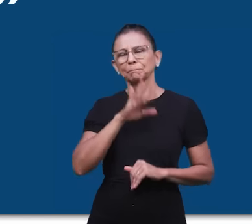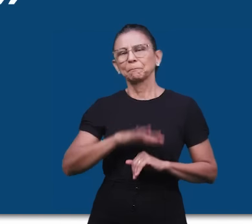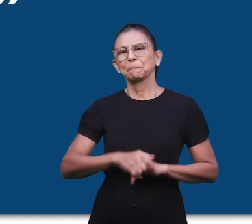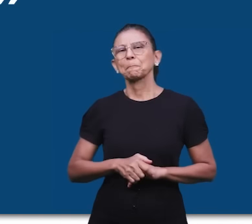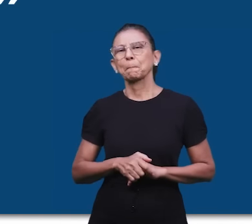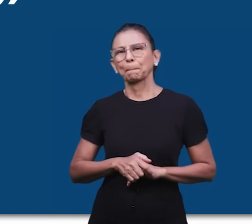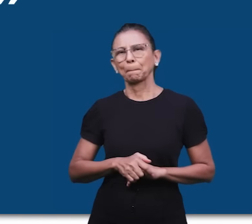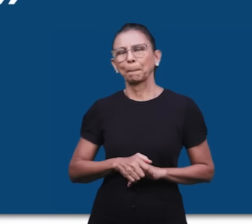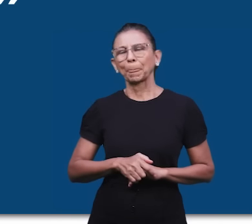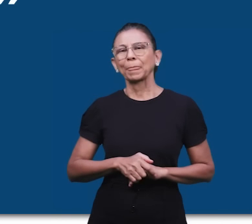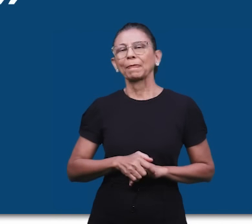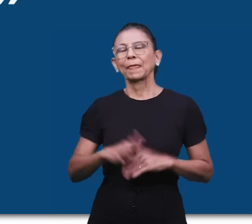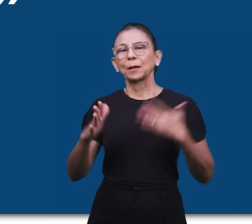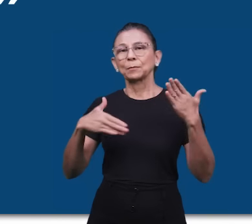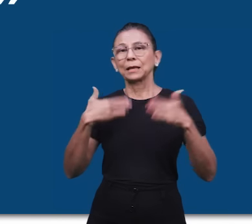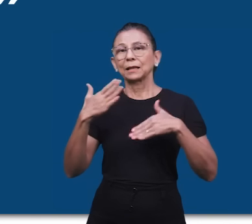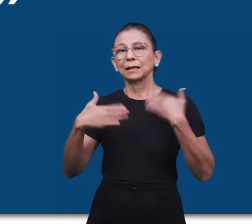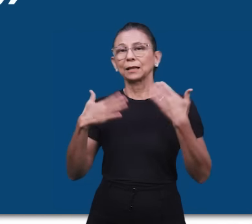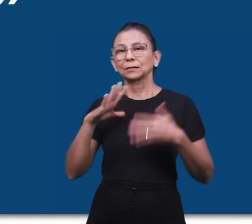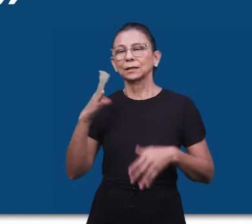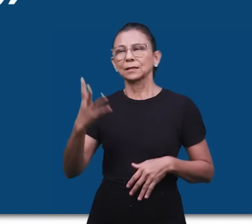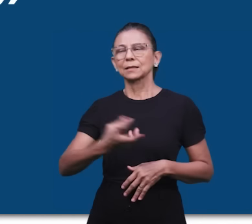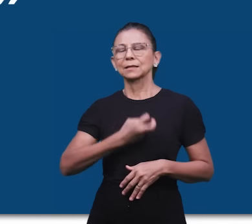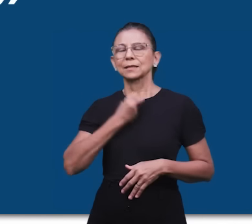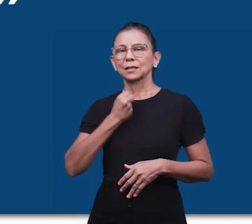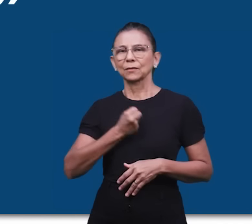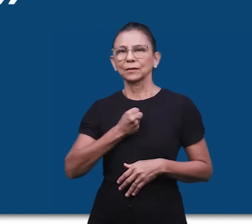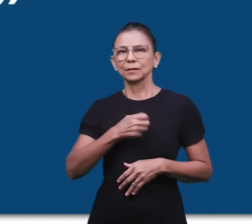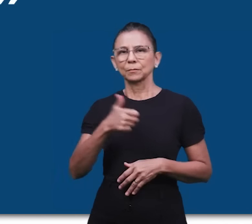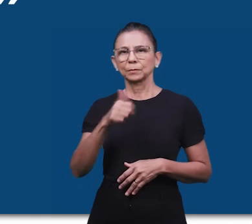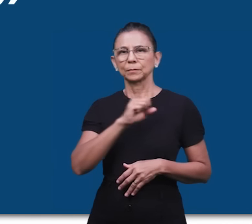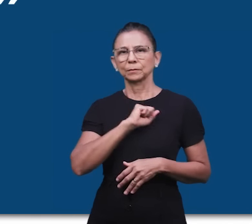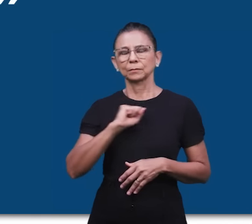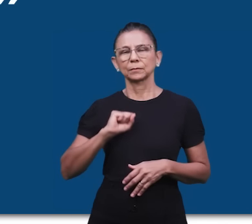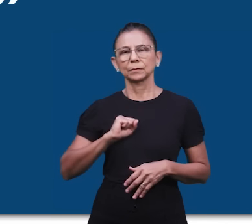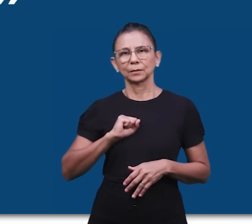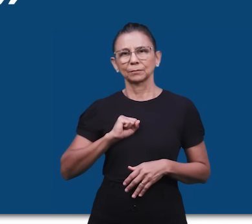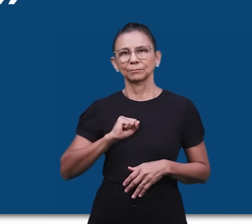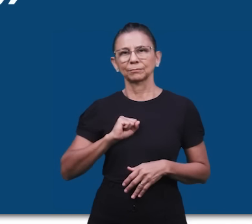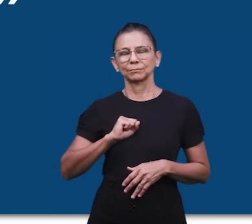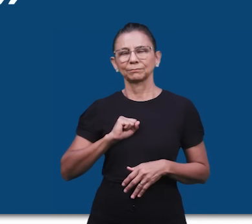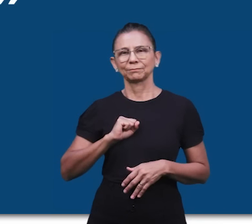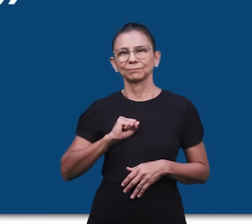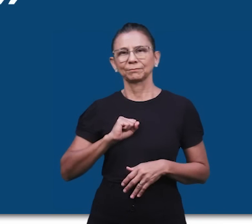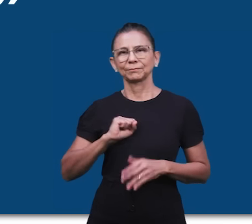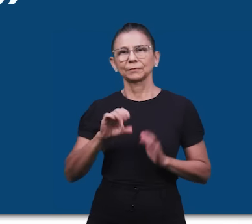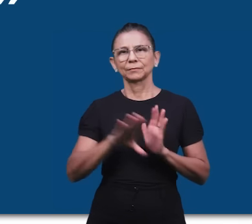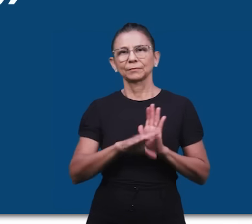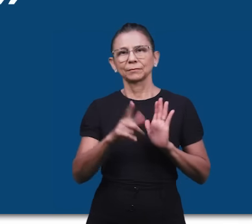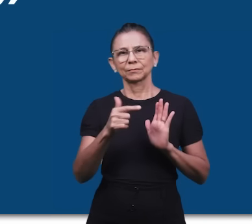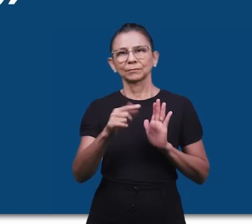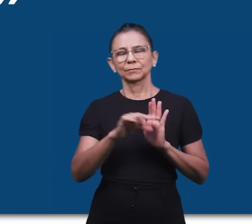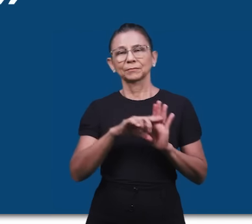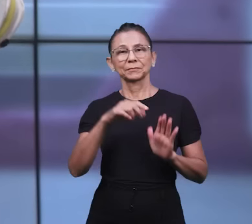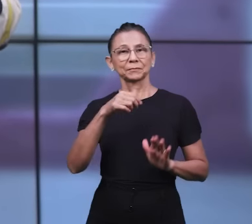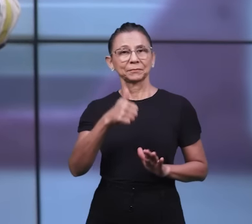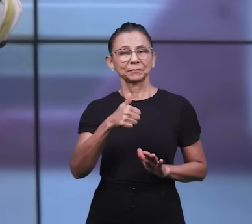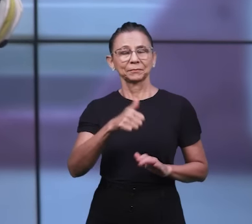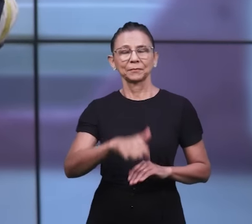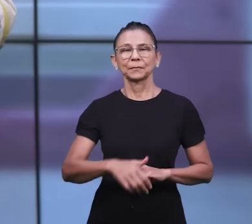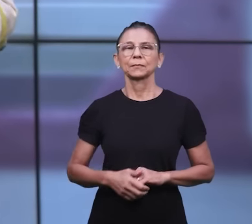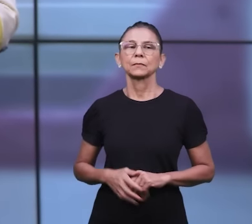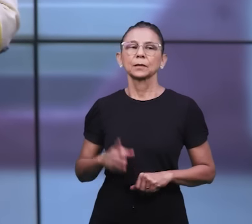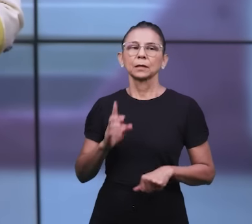por quanto me alegro na sua salvação Primeiro Samuel Capítulo 2 Versículo primeiro porque